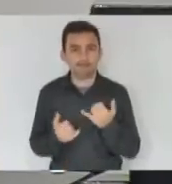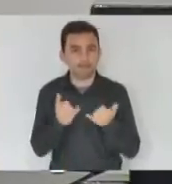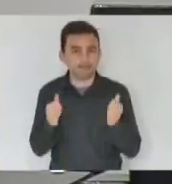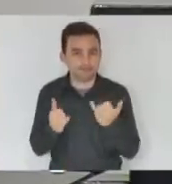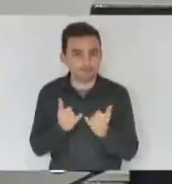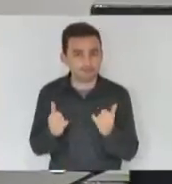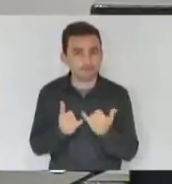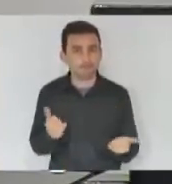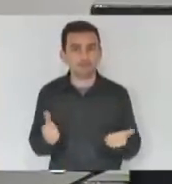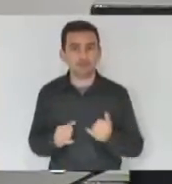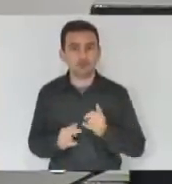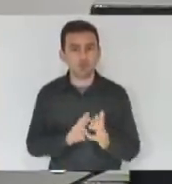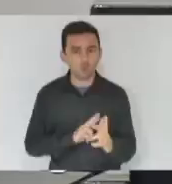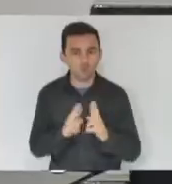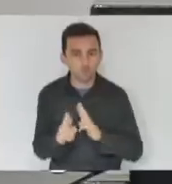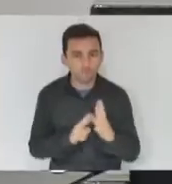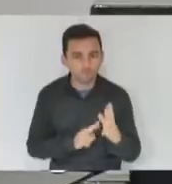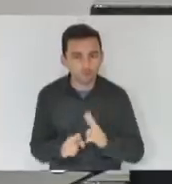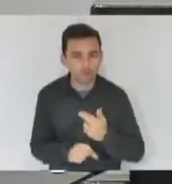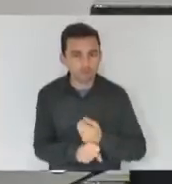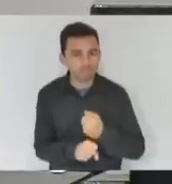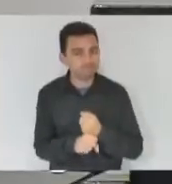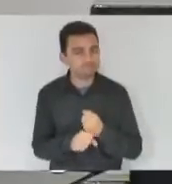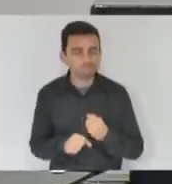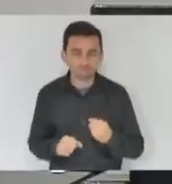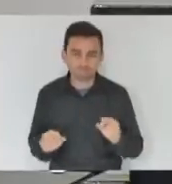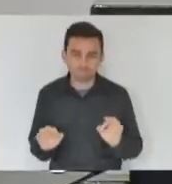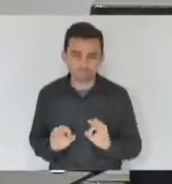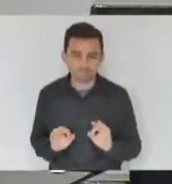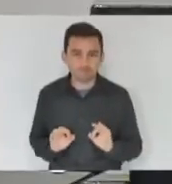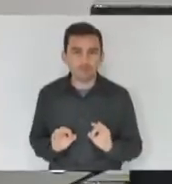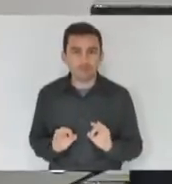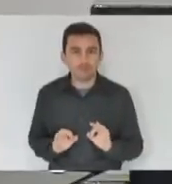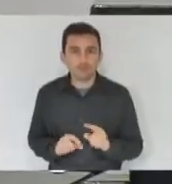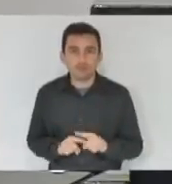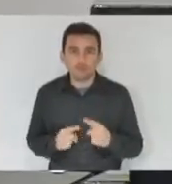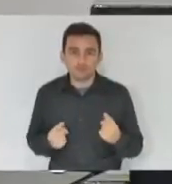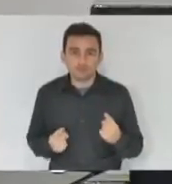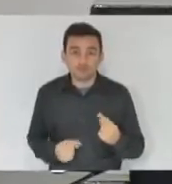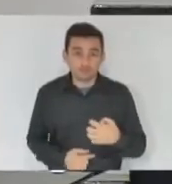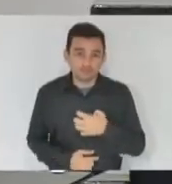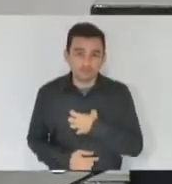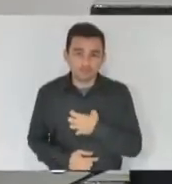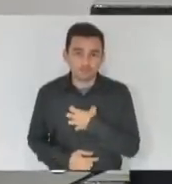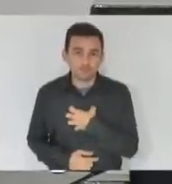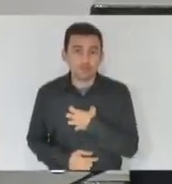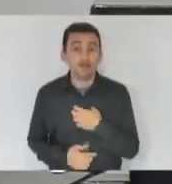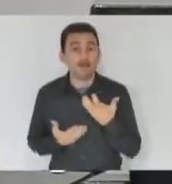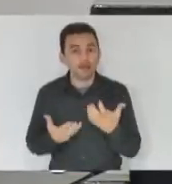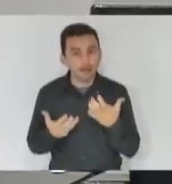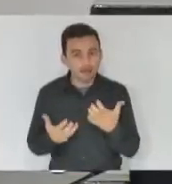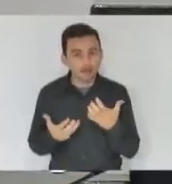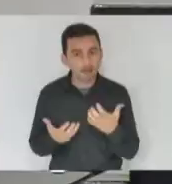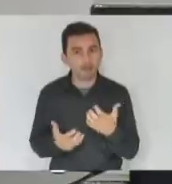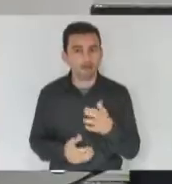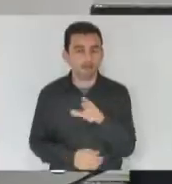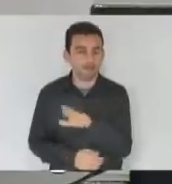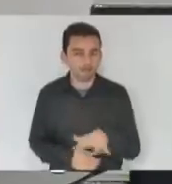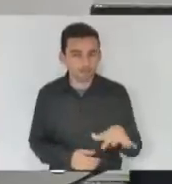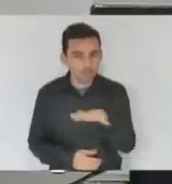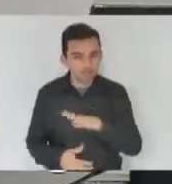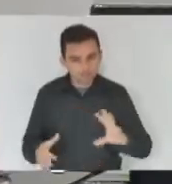em rodovias, e no sentido de fazer com que esta região se